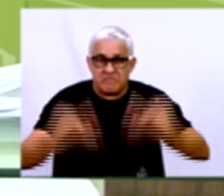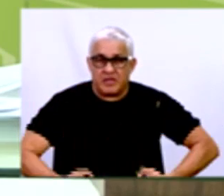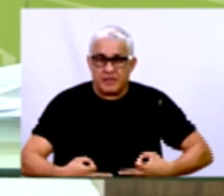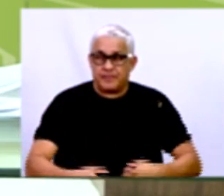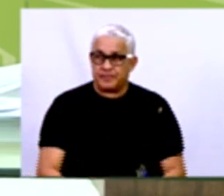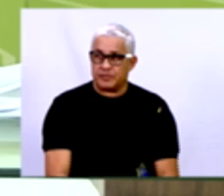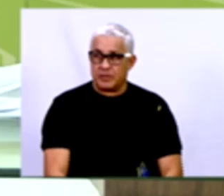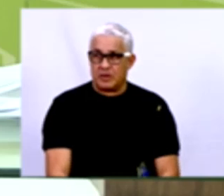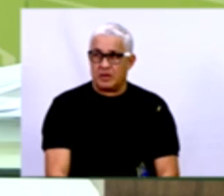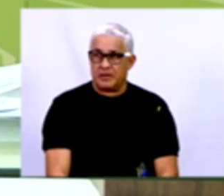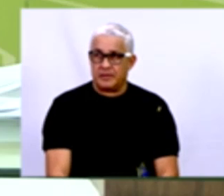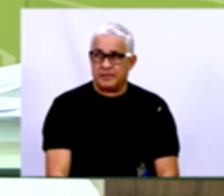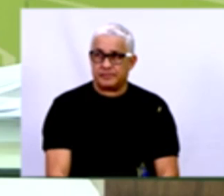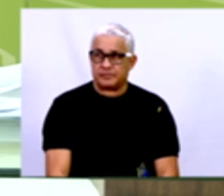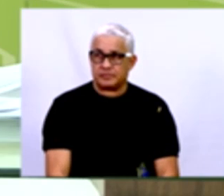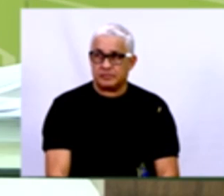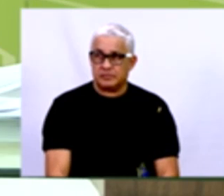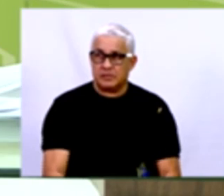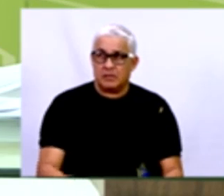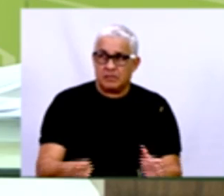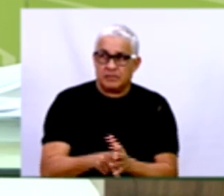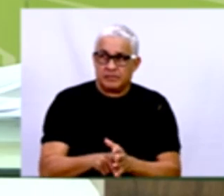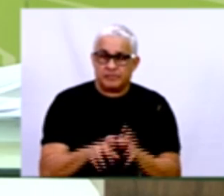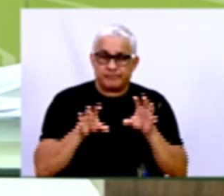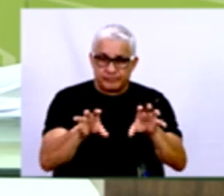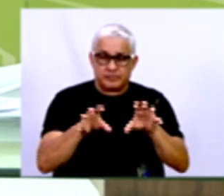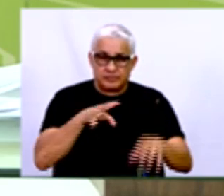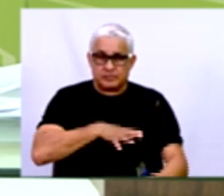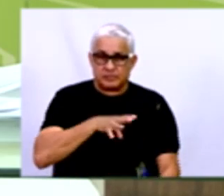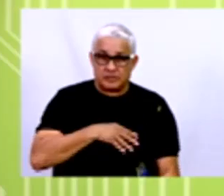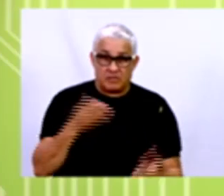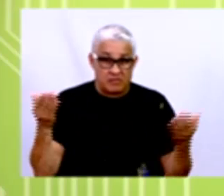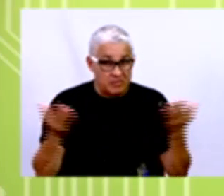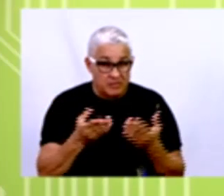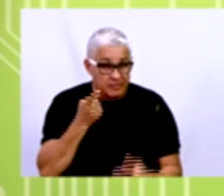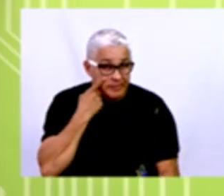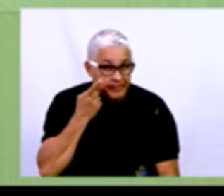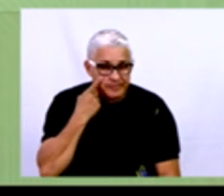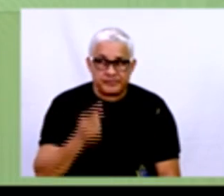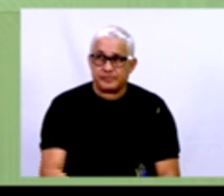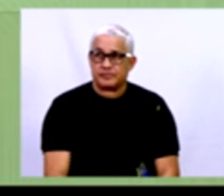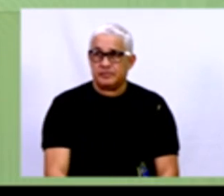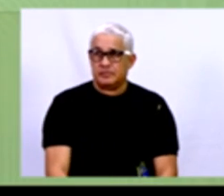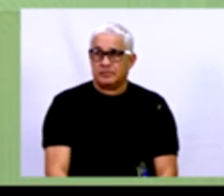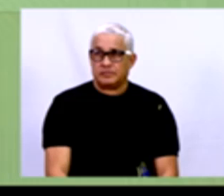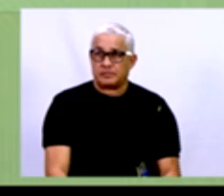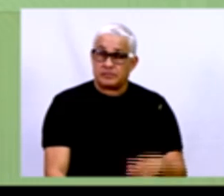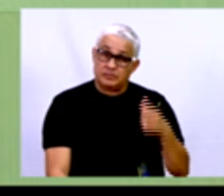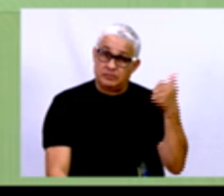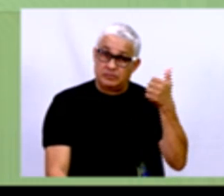politicamente correto com relação à língua portuguesa? Vamos ver agora. Olha lá. Primeiro,